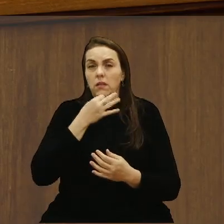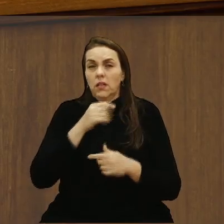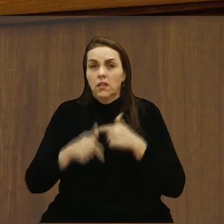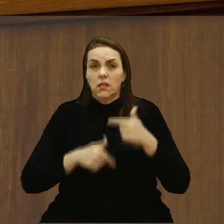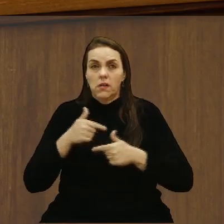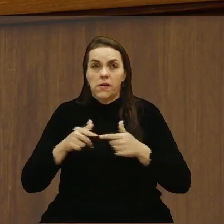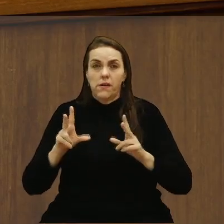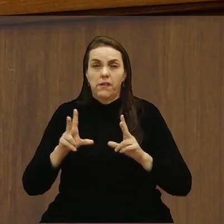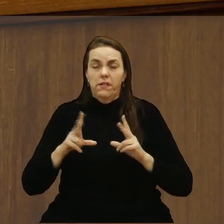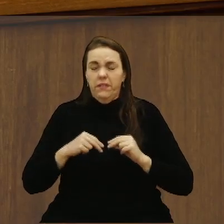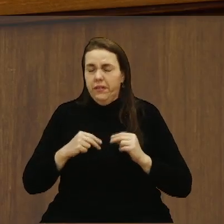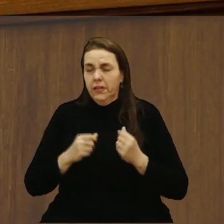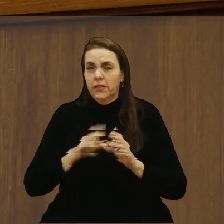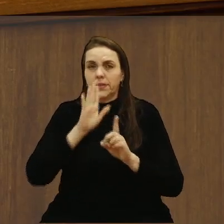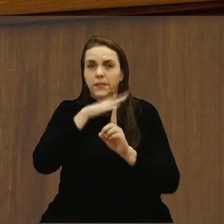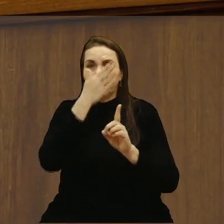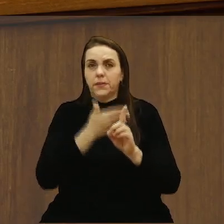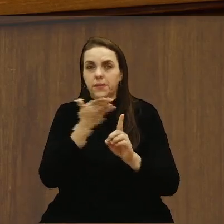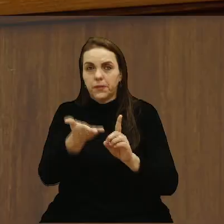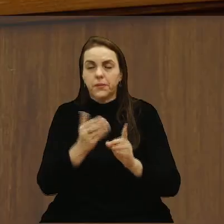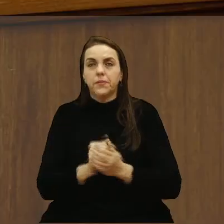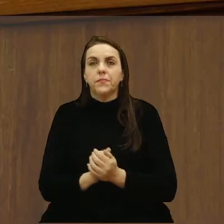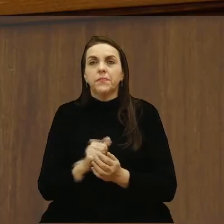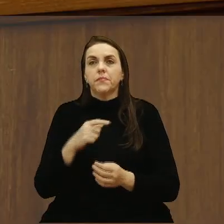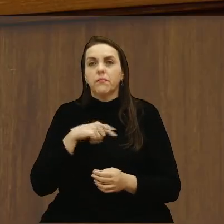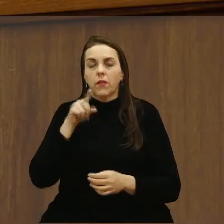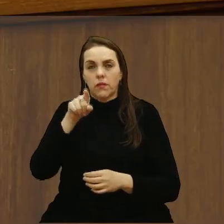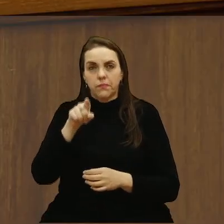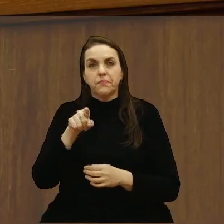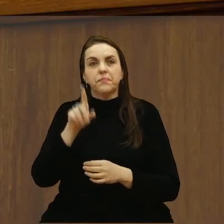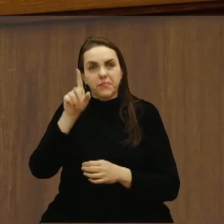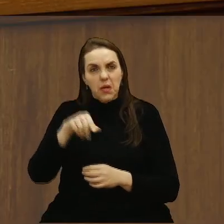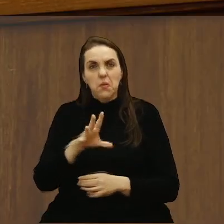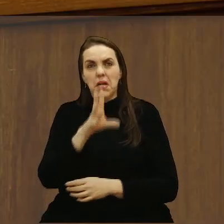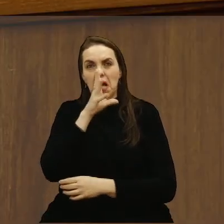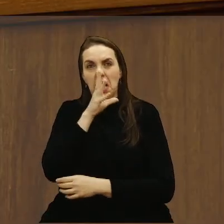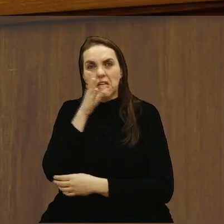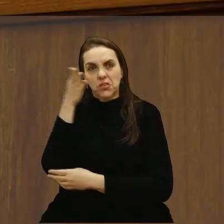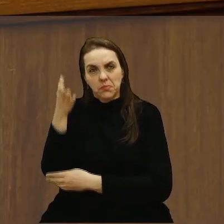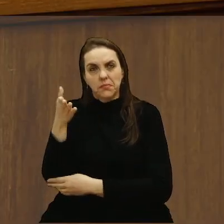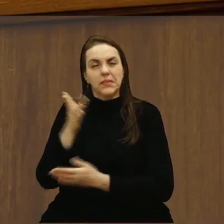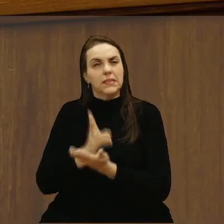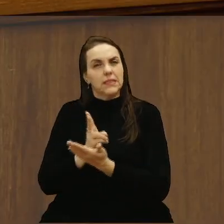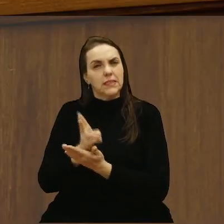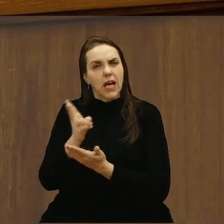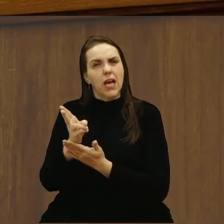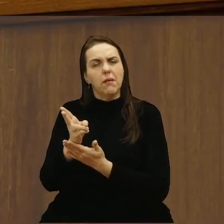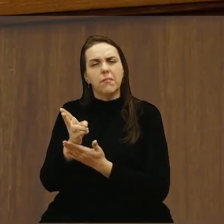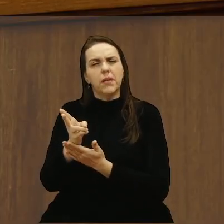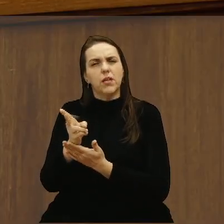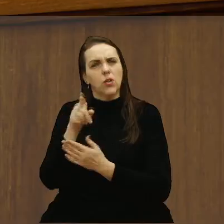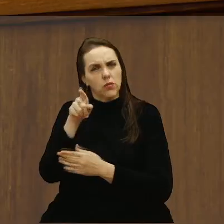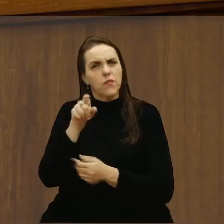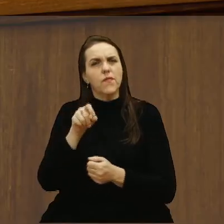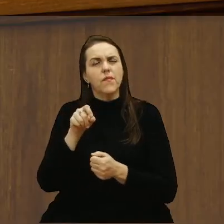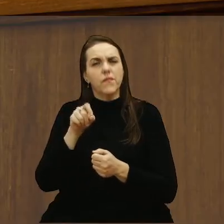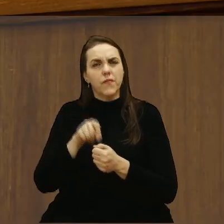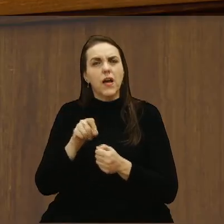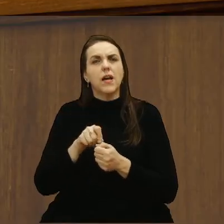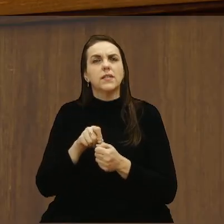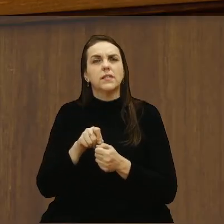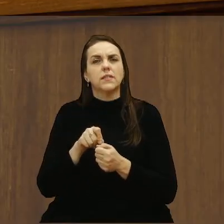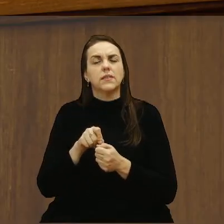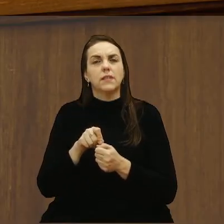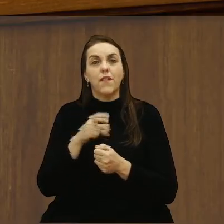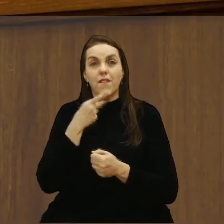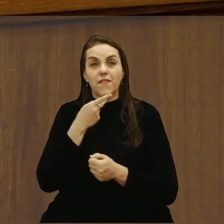merece os louros. Vossa Excelência é um vereador que eu sempre admiro pela questão do que o senhor sempre frisa, a questão do